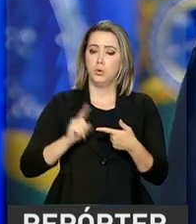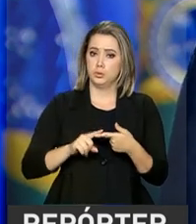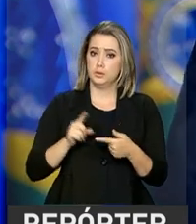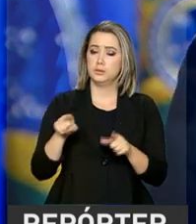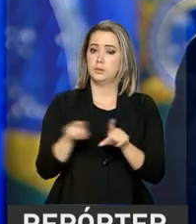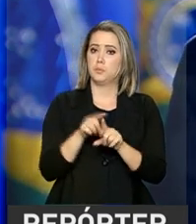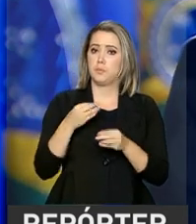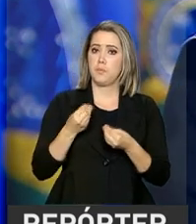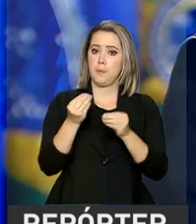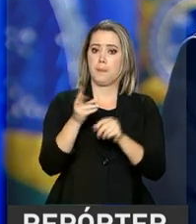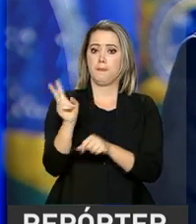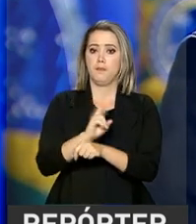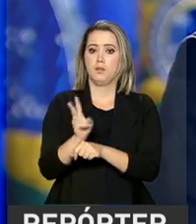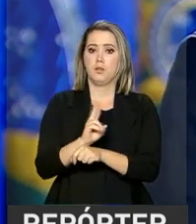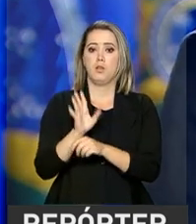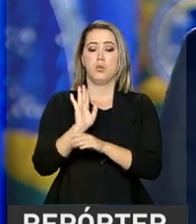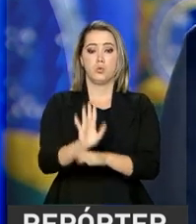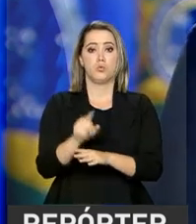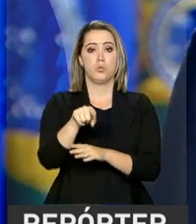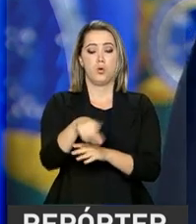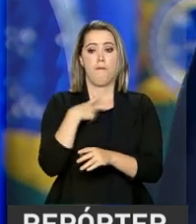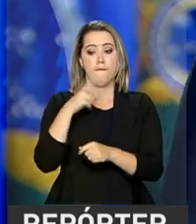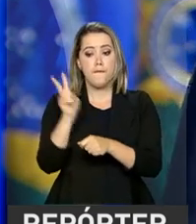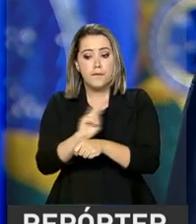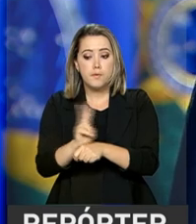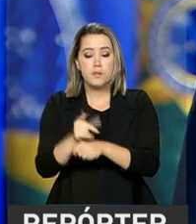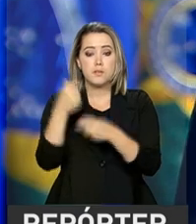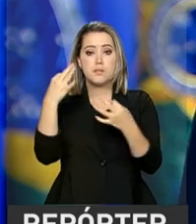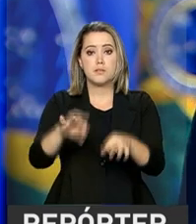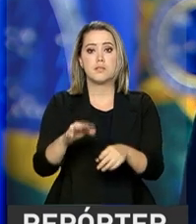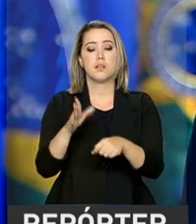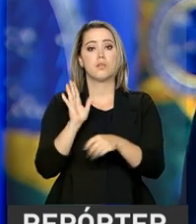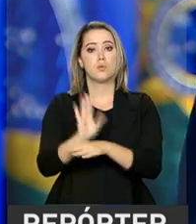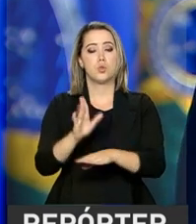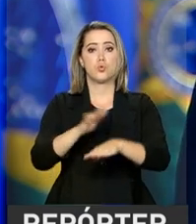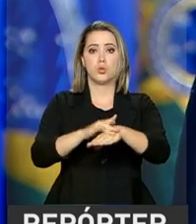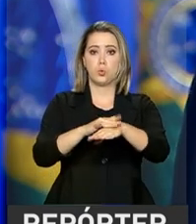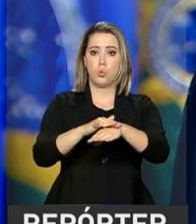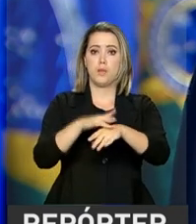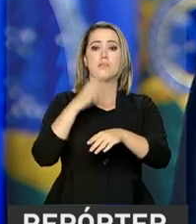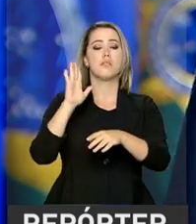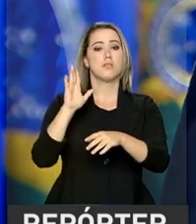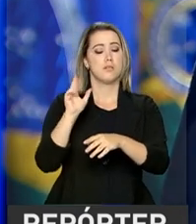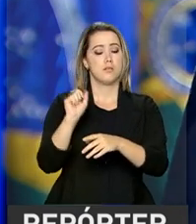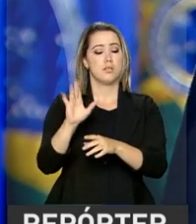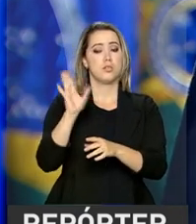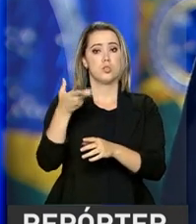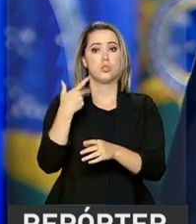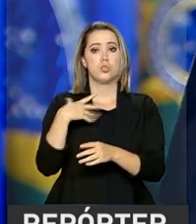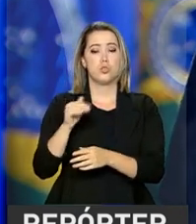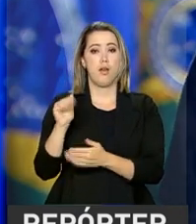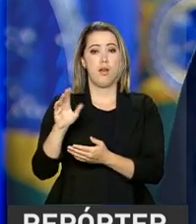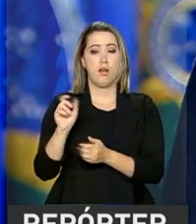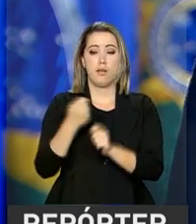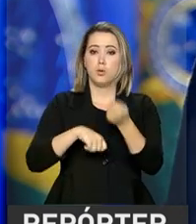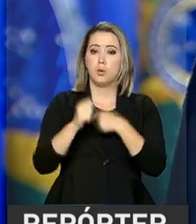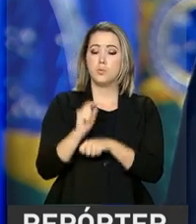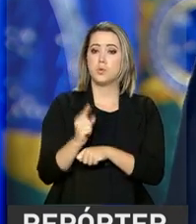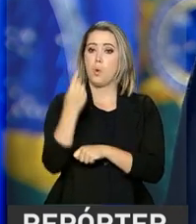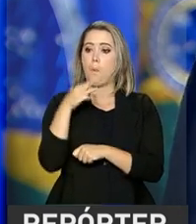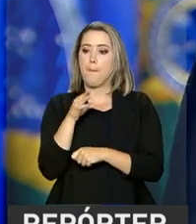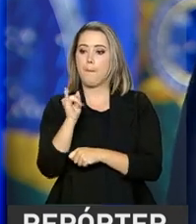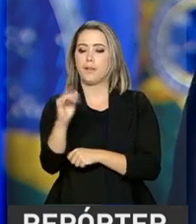fino no auxílio-doença, que já economizou mais de R$1 bilhão com a revisão dessa